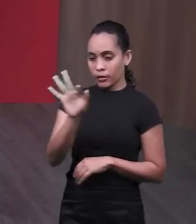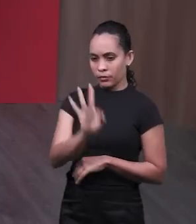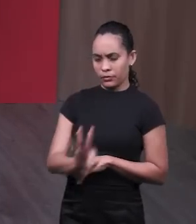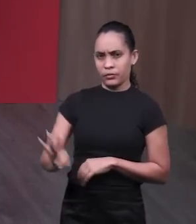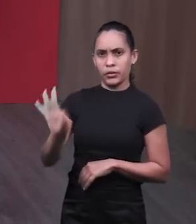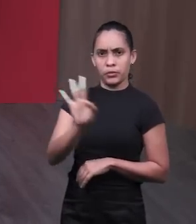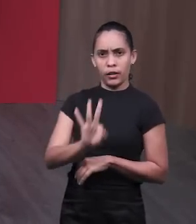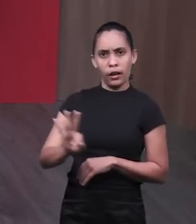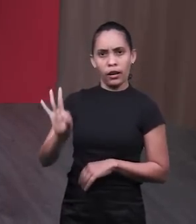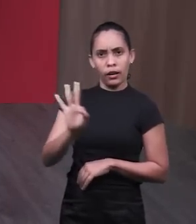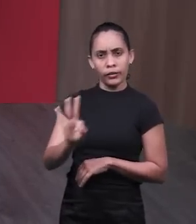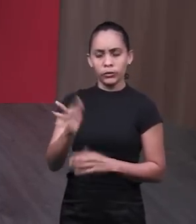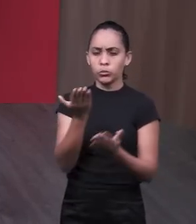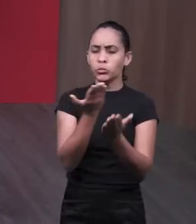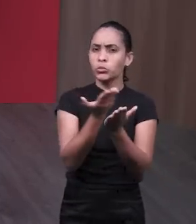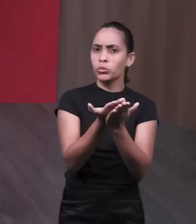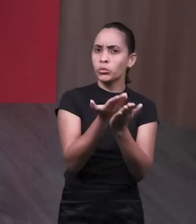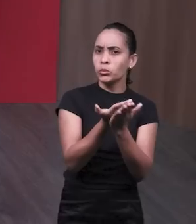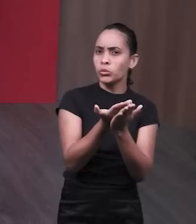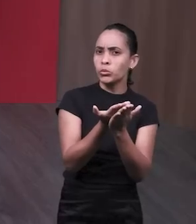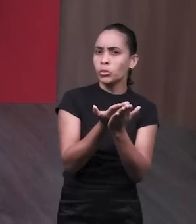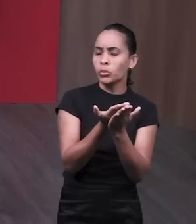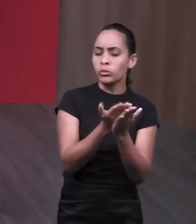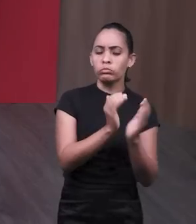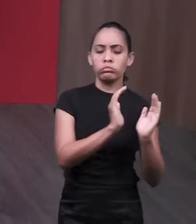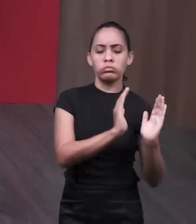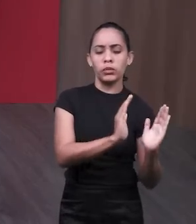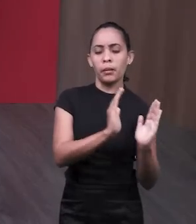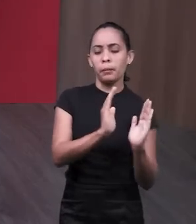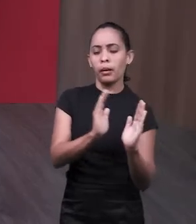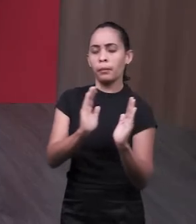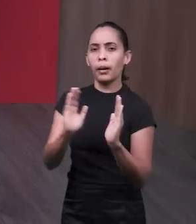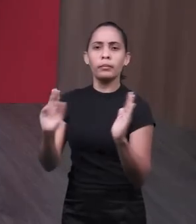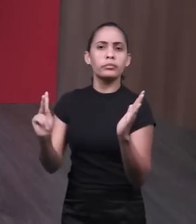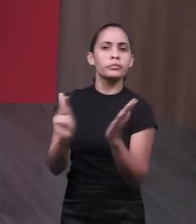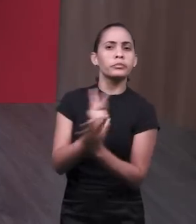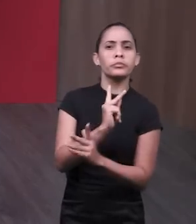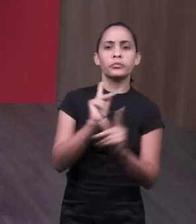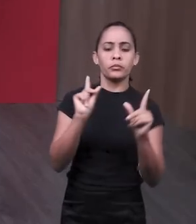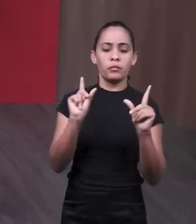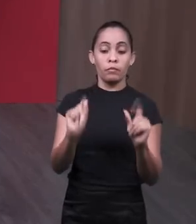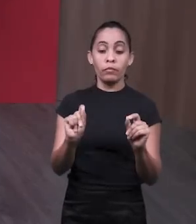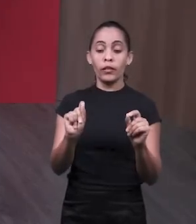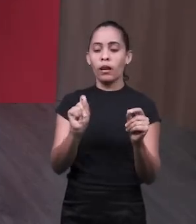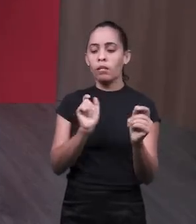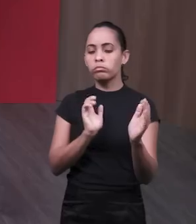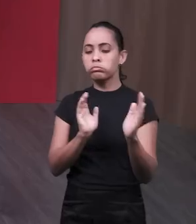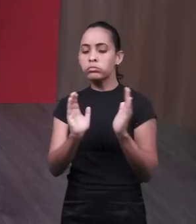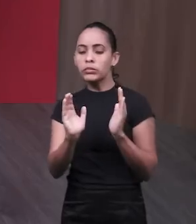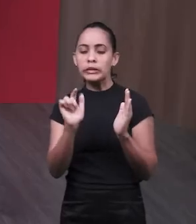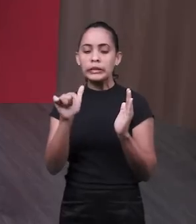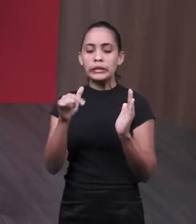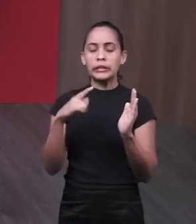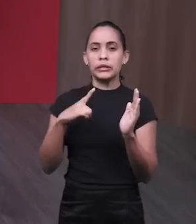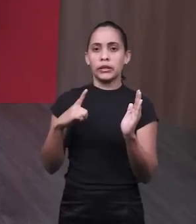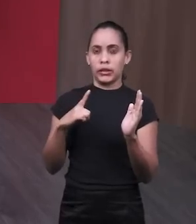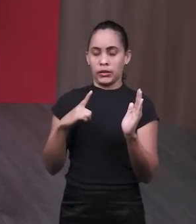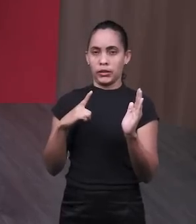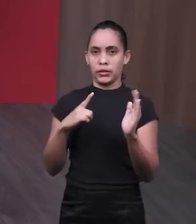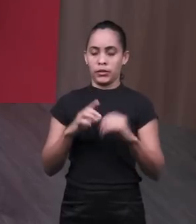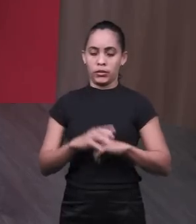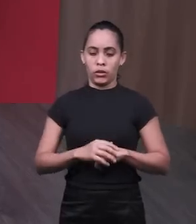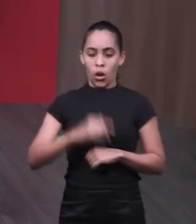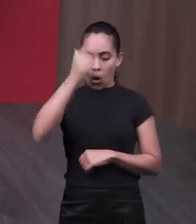ali no meio universitário, nos seus estudos, de fases que ele vai passando, até que chegue um ponto em que ele consiga que o